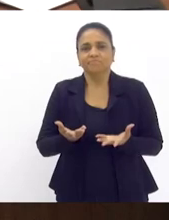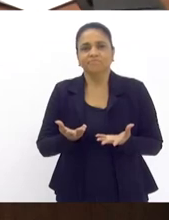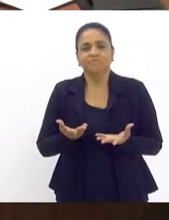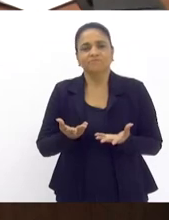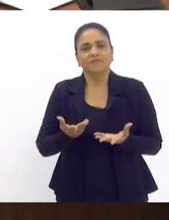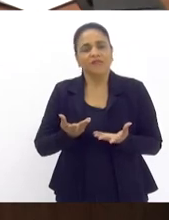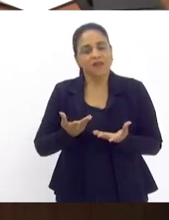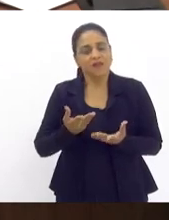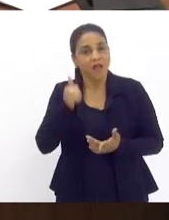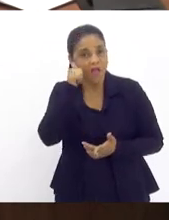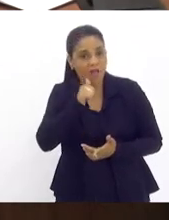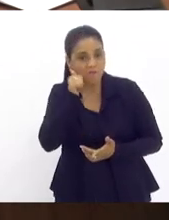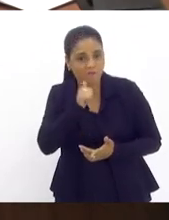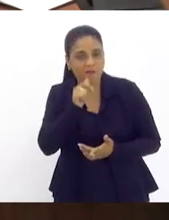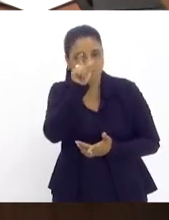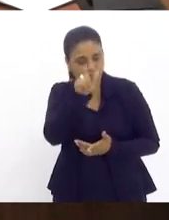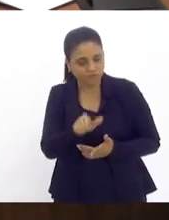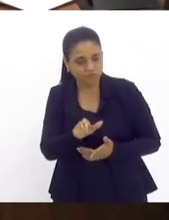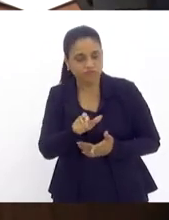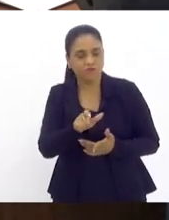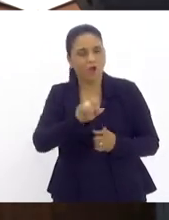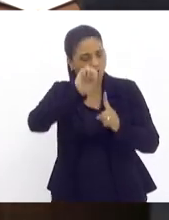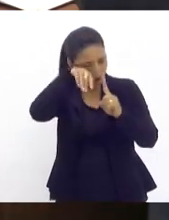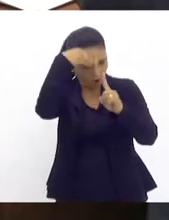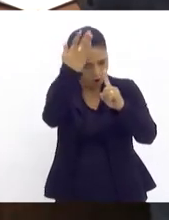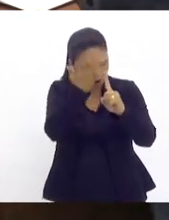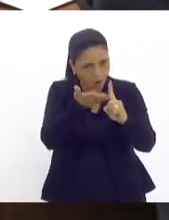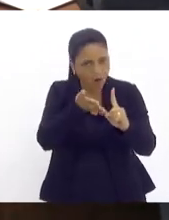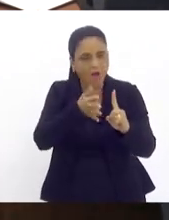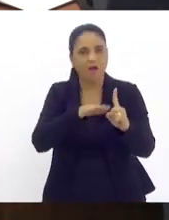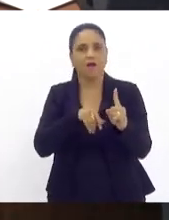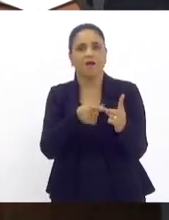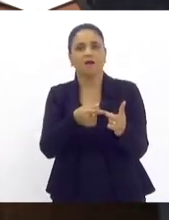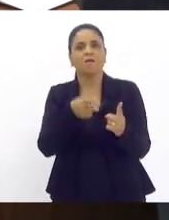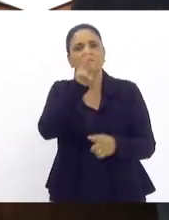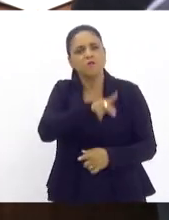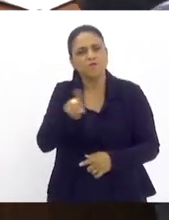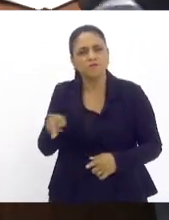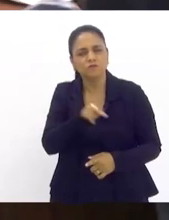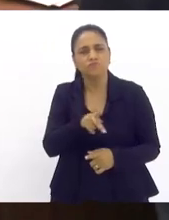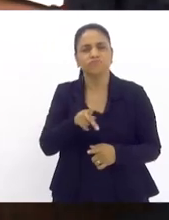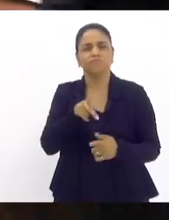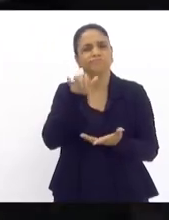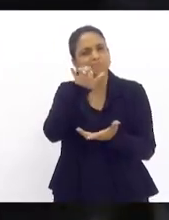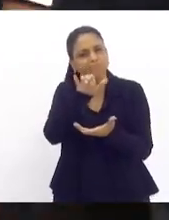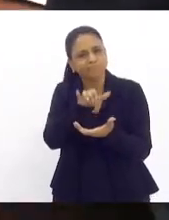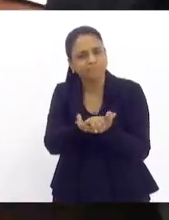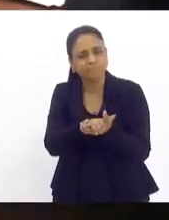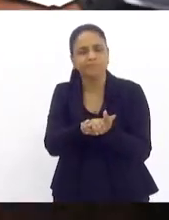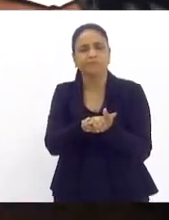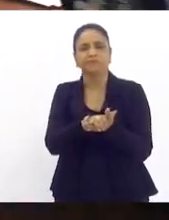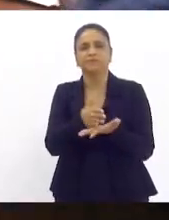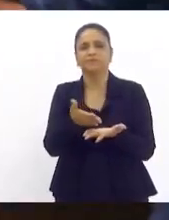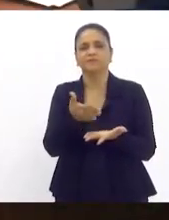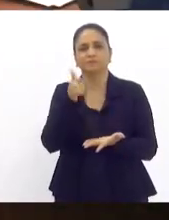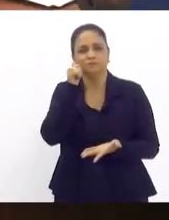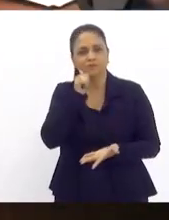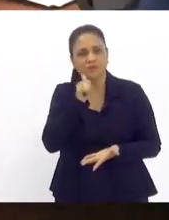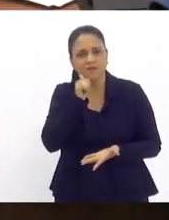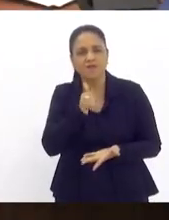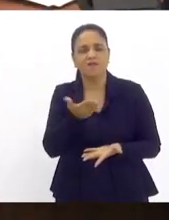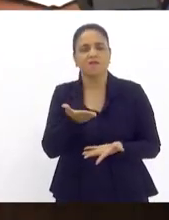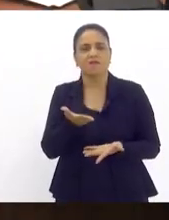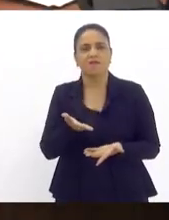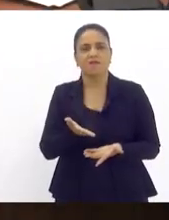essa heroína, essa verdadeira heroína, que era professora, mulher, esposa, a